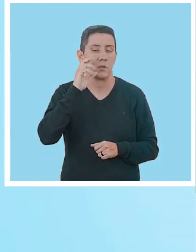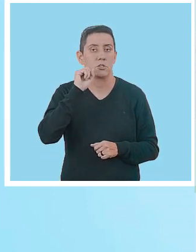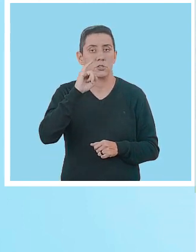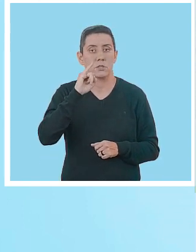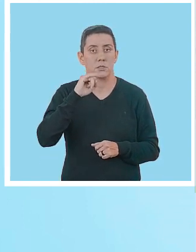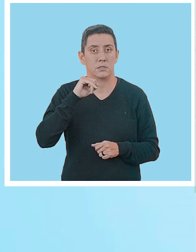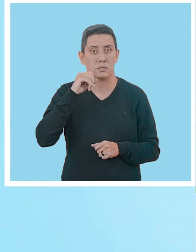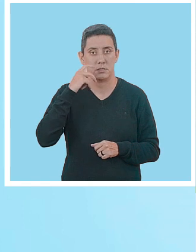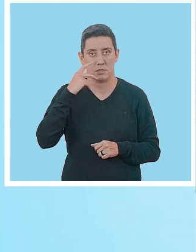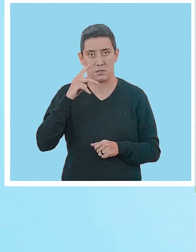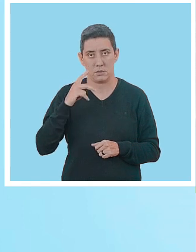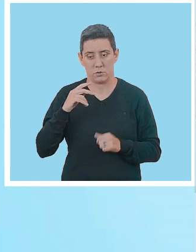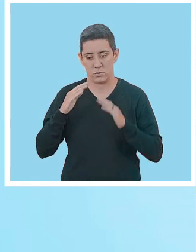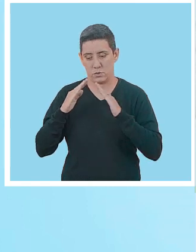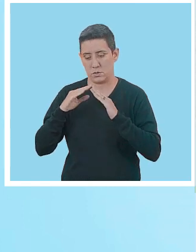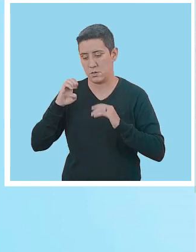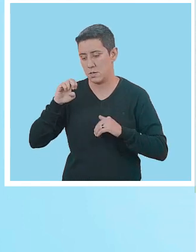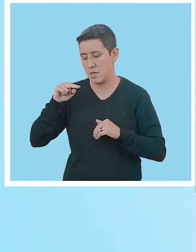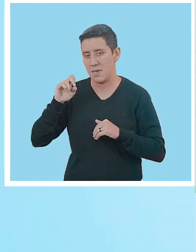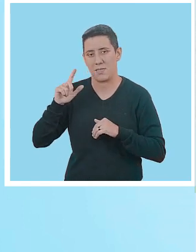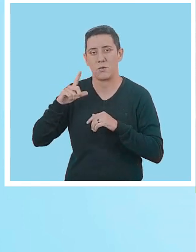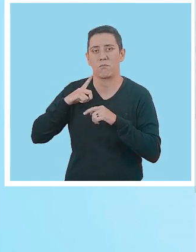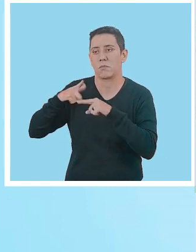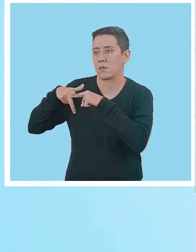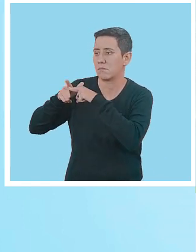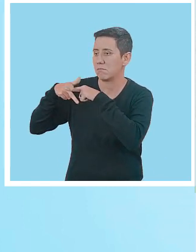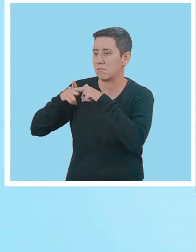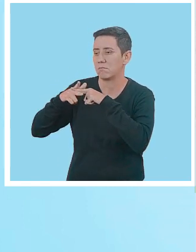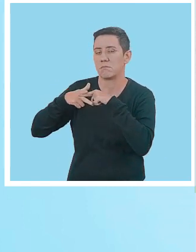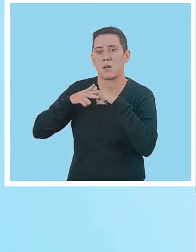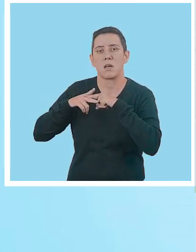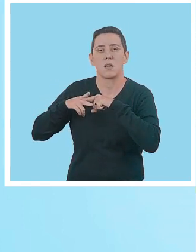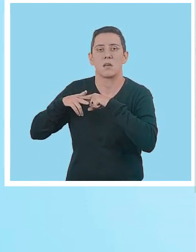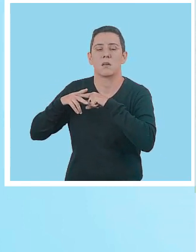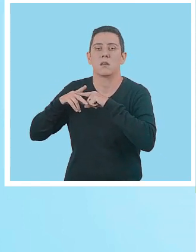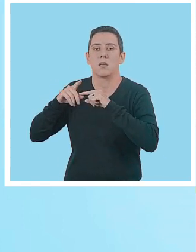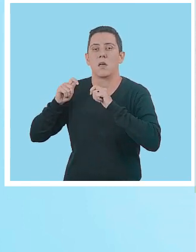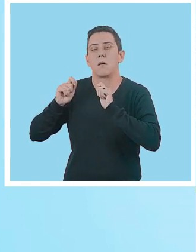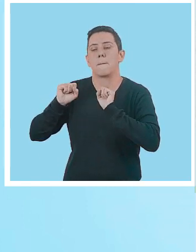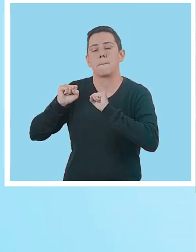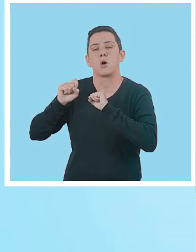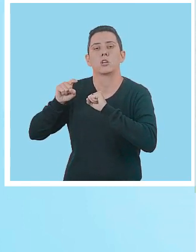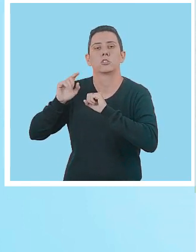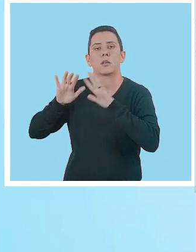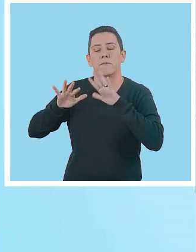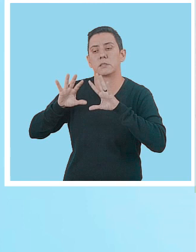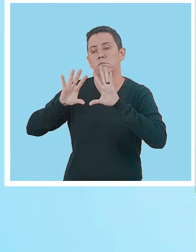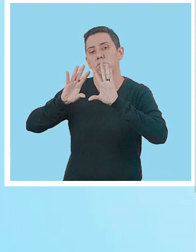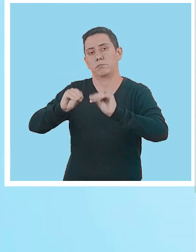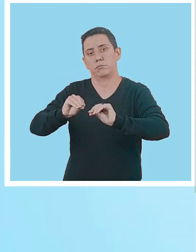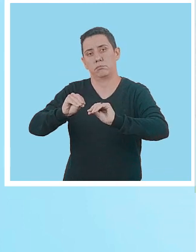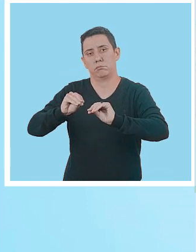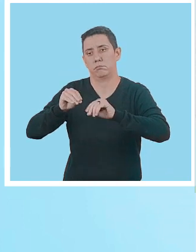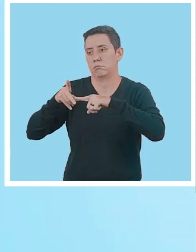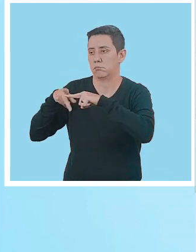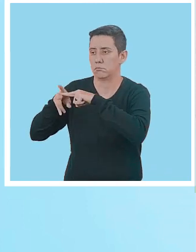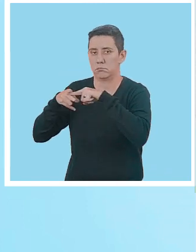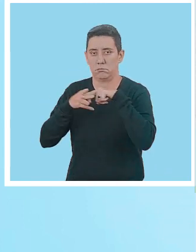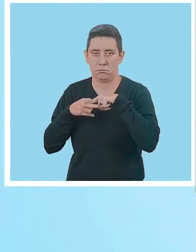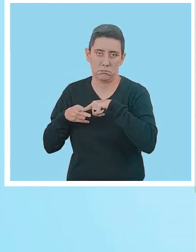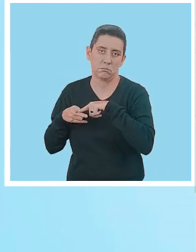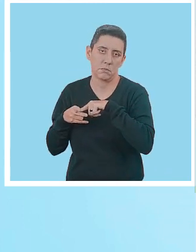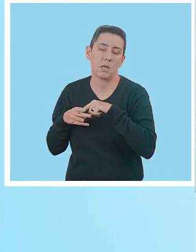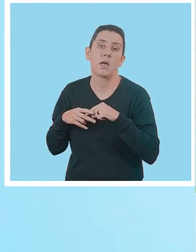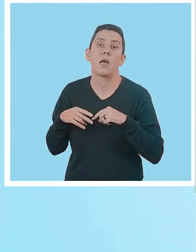companhia de distribuição fazendo uma manutenção na rede Side propositalmente ela é desligada né E com